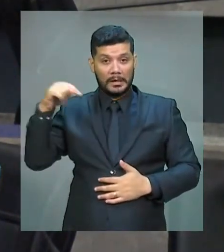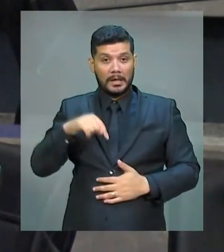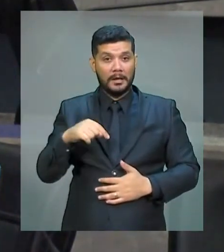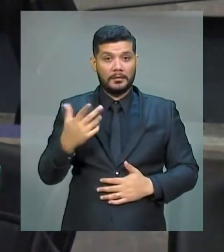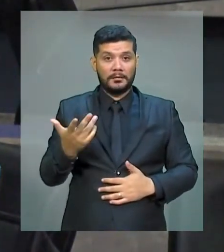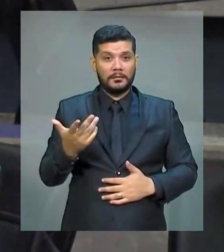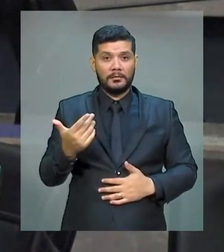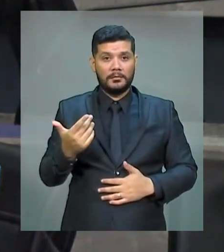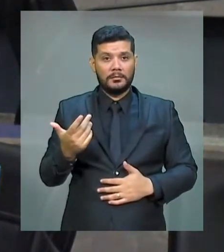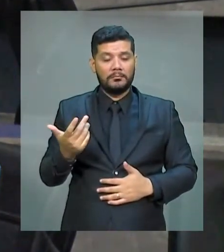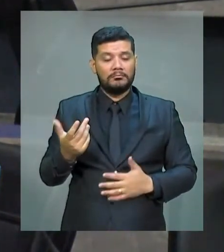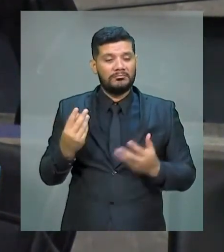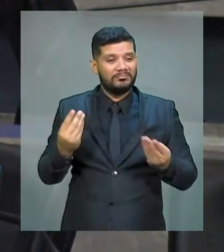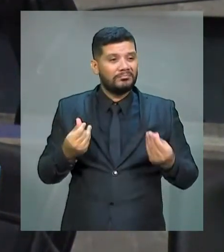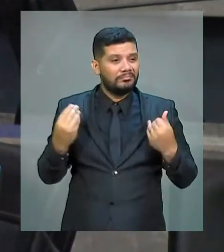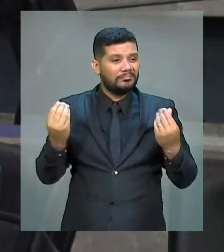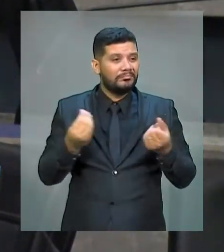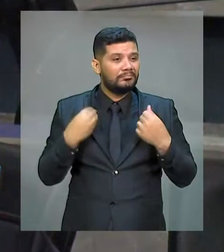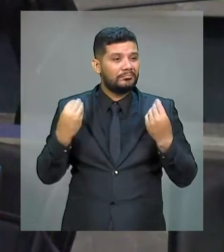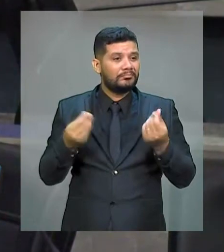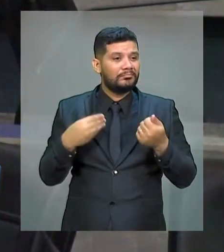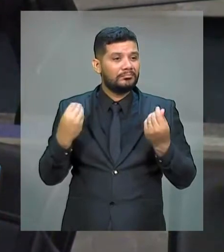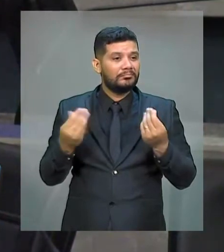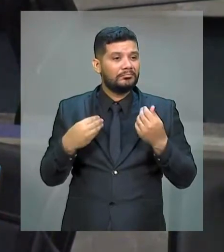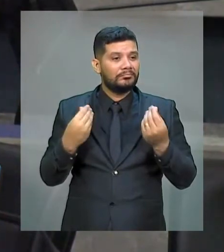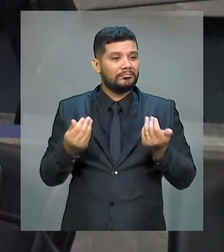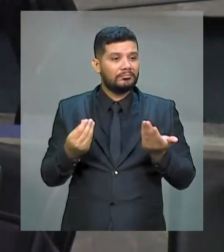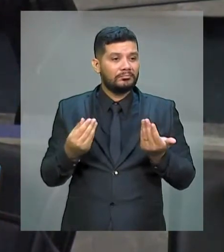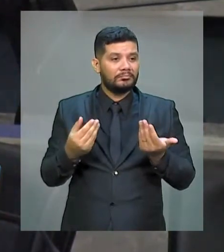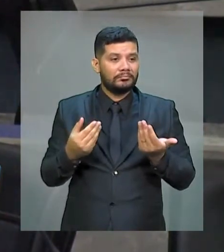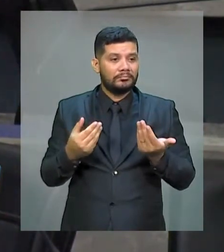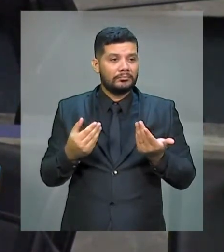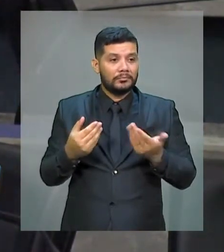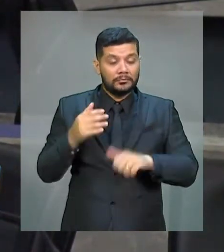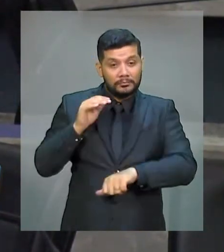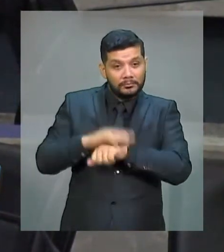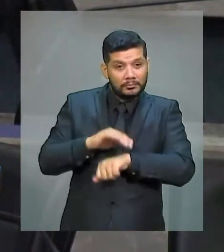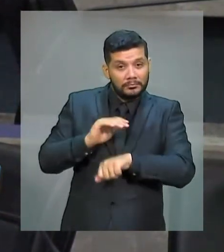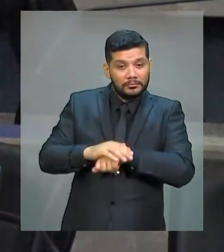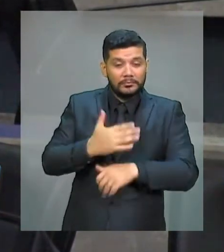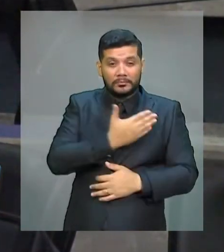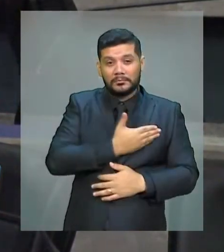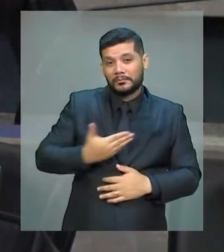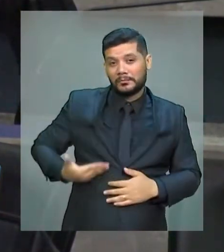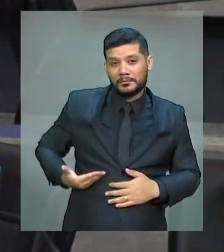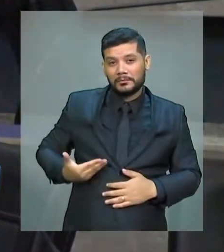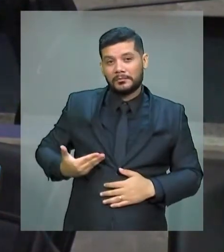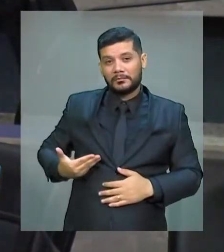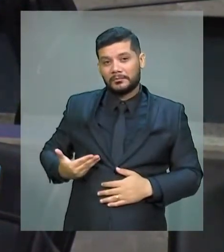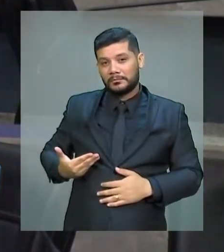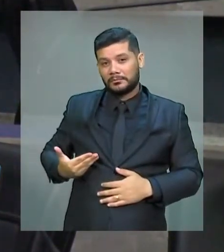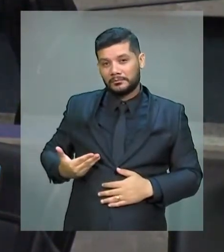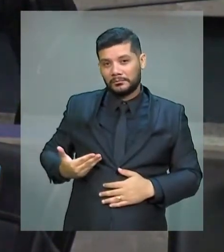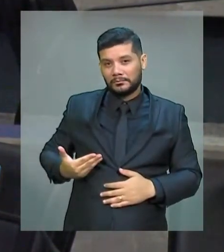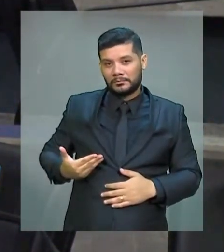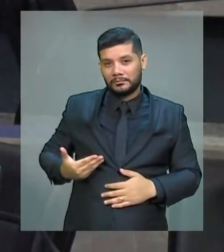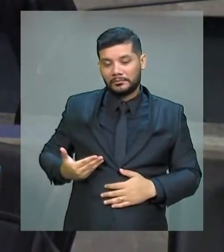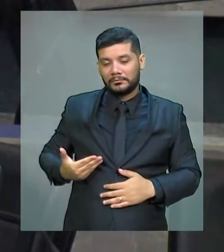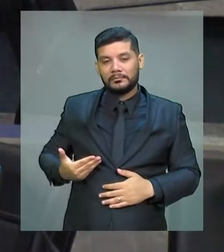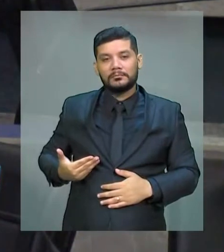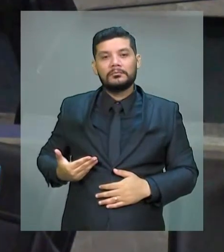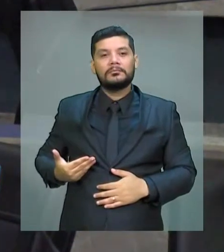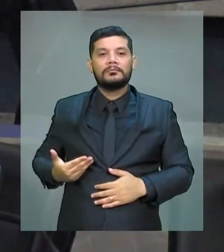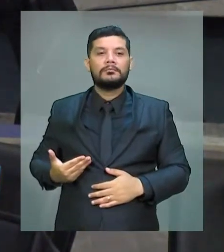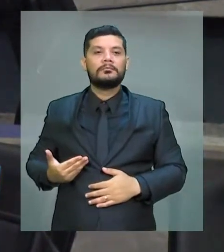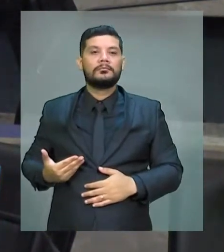acéfalo. Se não fosse obra dos governadores, presidente Fernando, não fosse obra dos